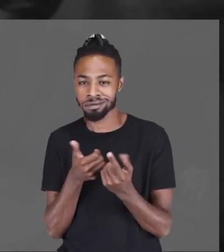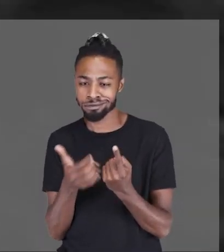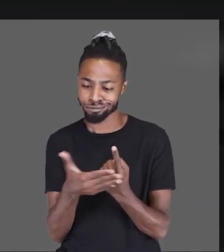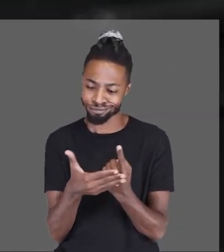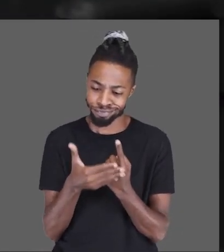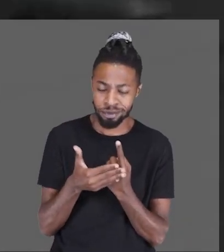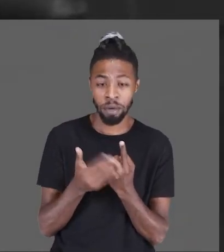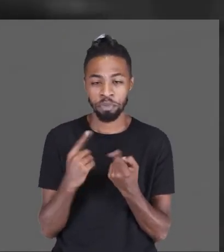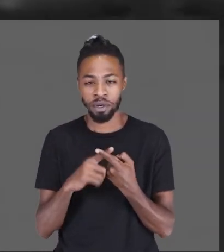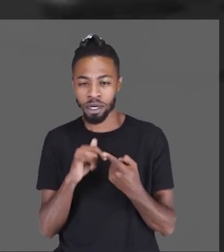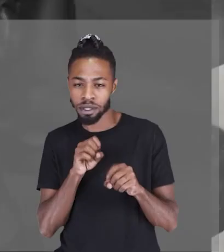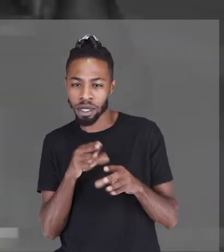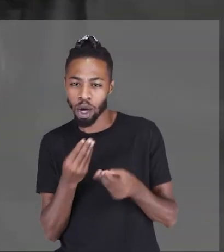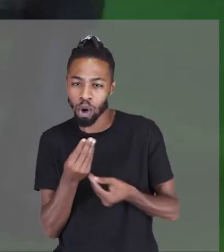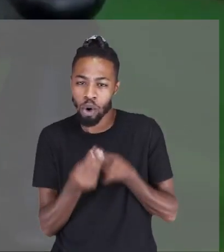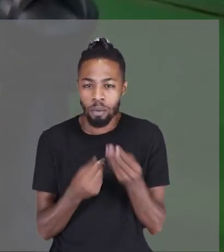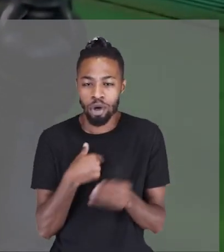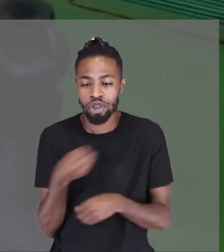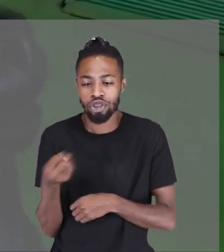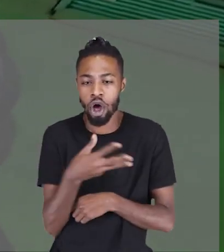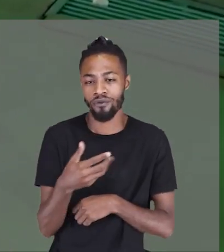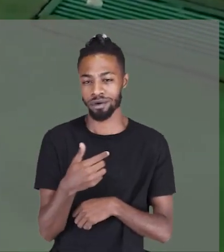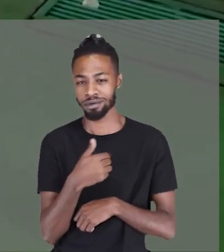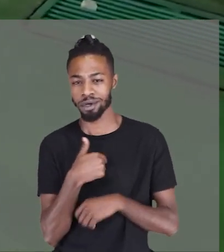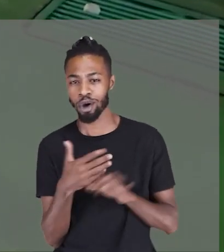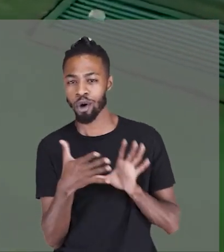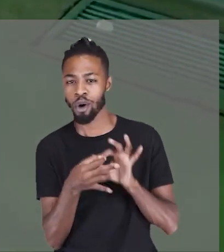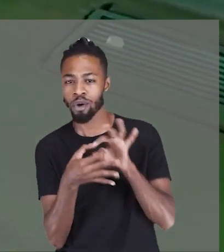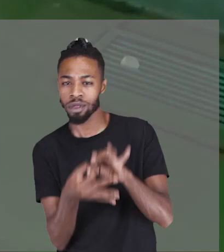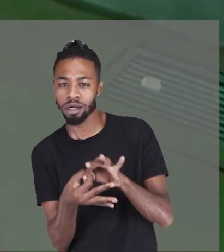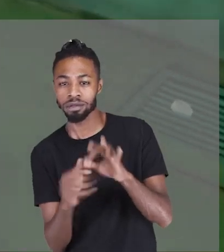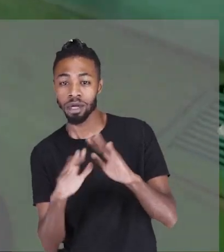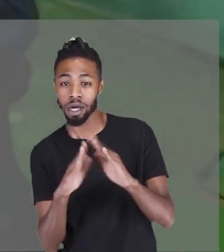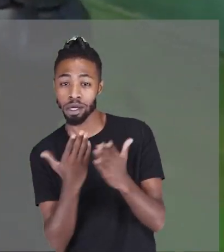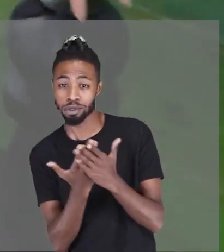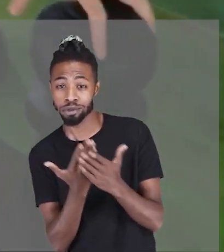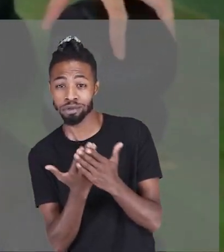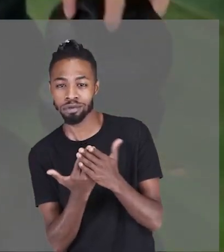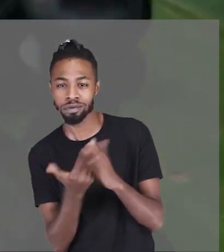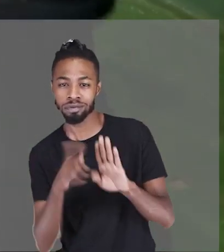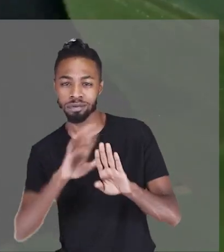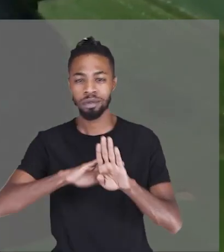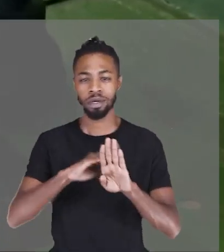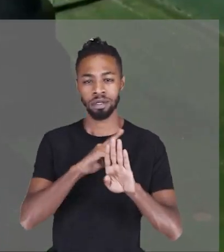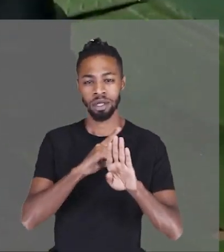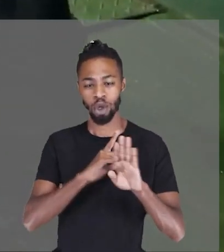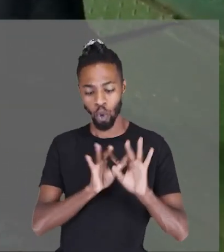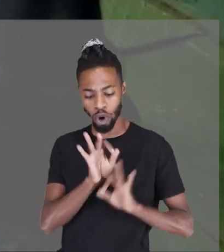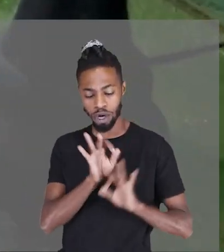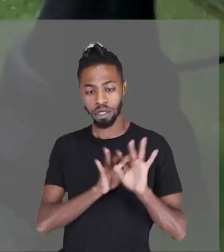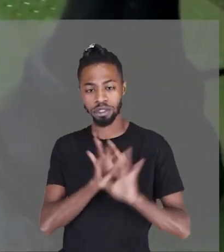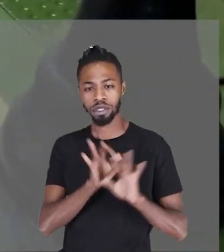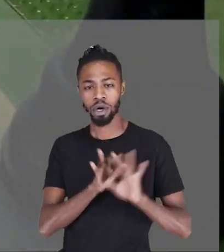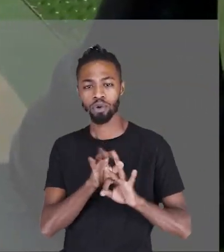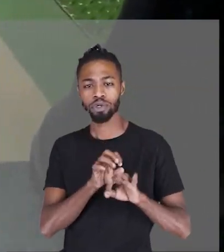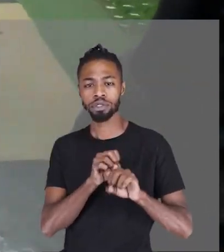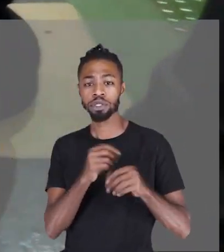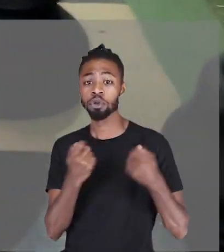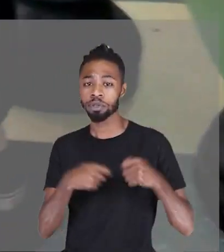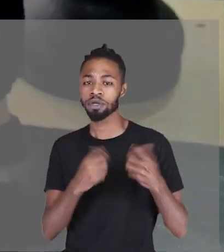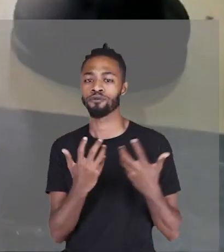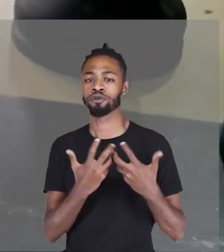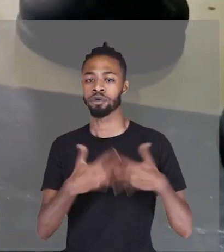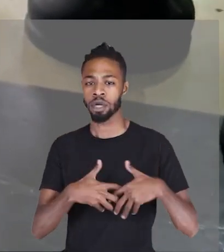para lidar com os novos cenários. Por trás do cotidiano das escolas, existe toda uma organização das redes de ensino que